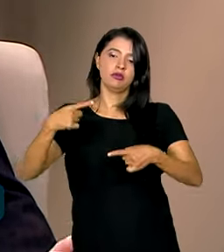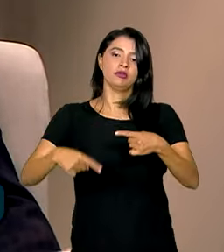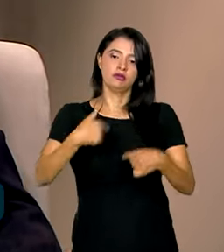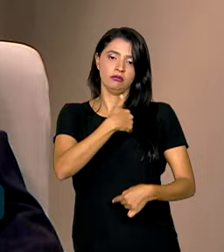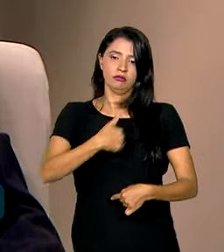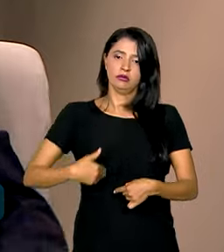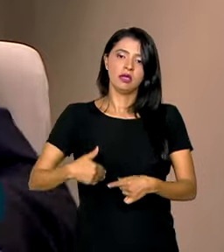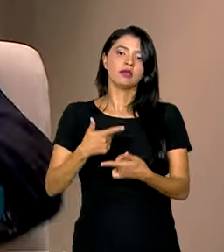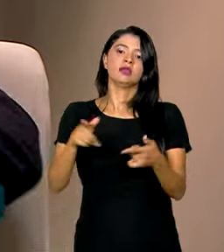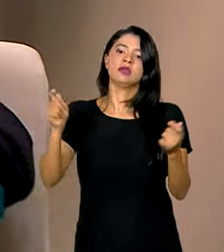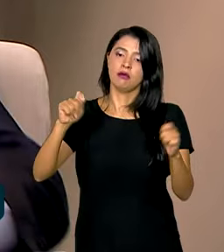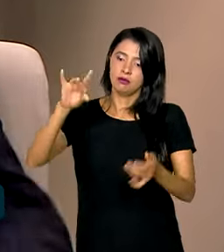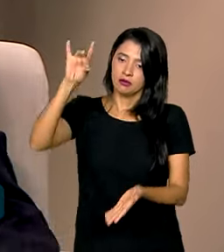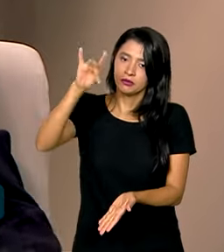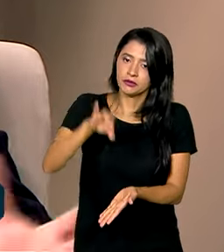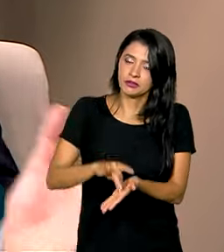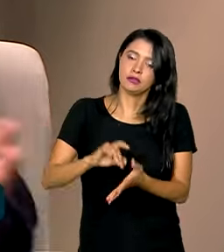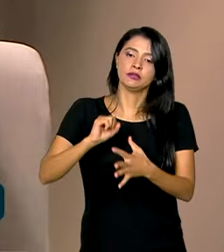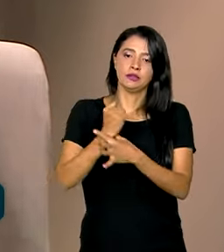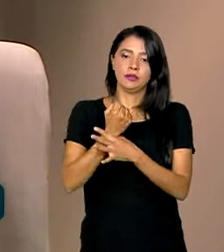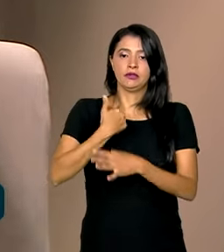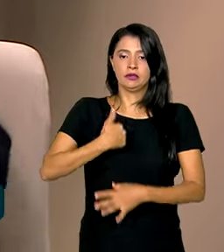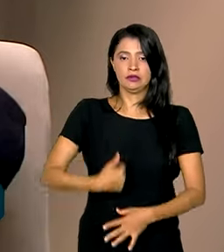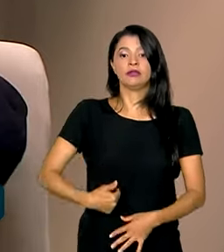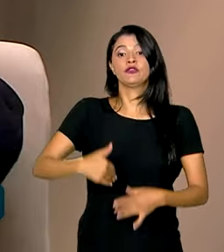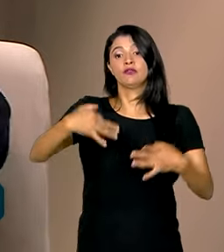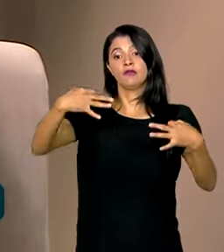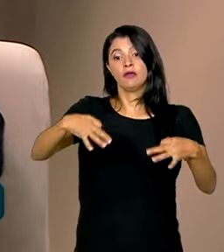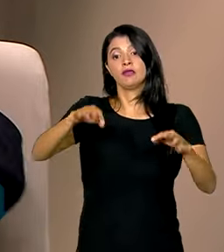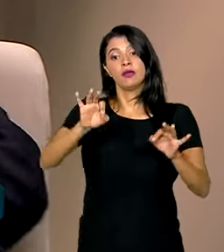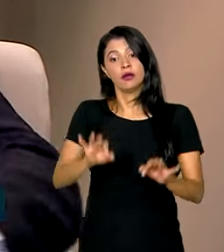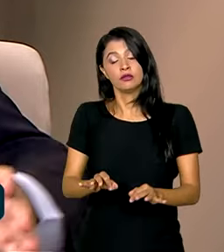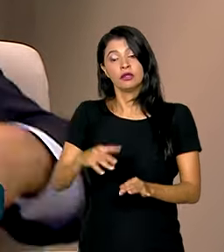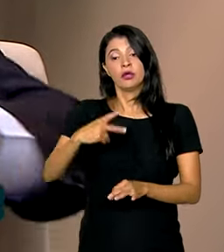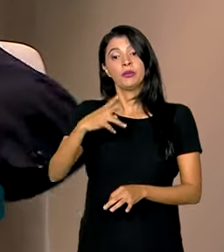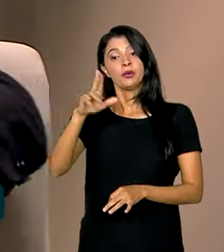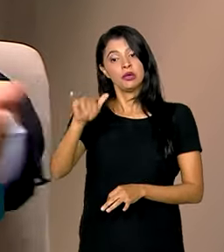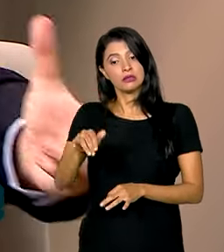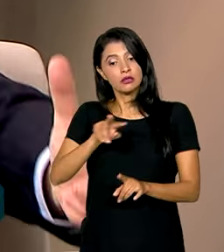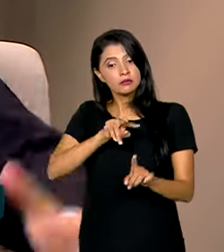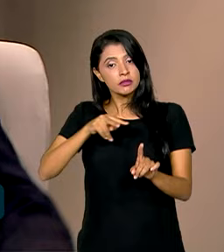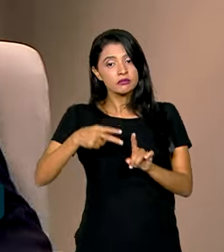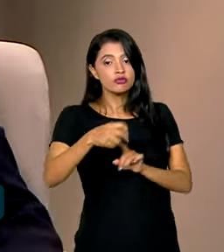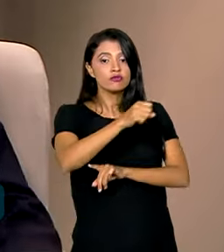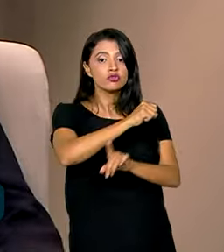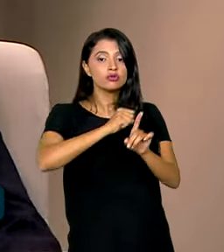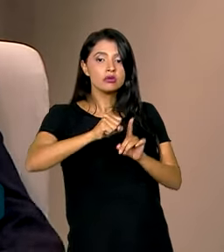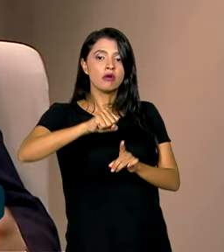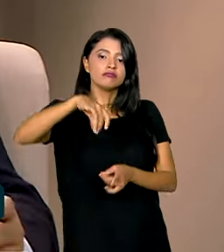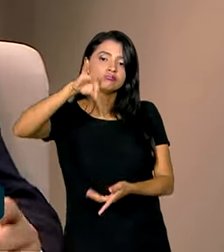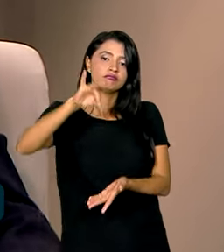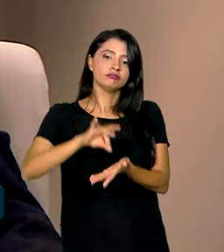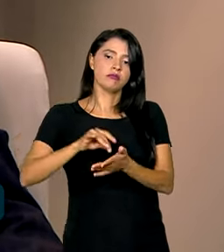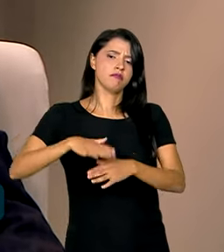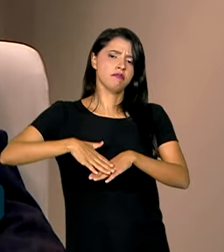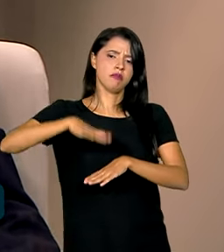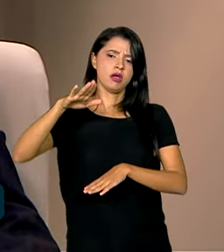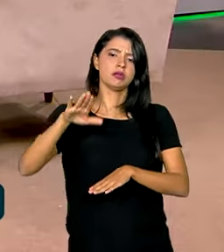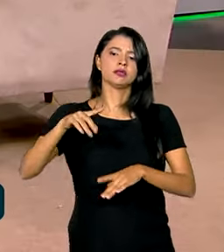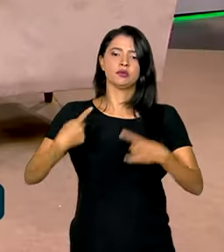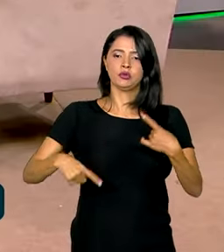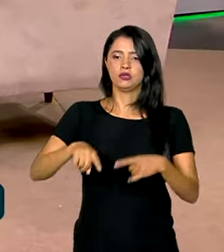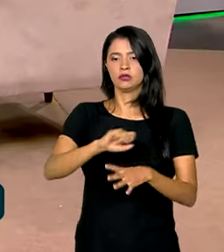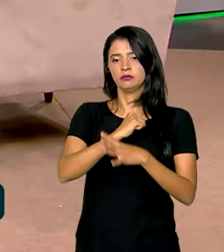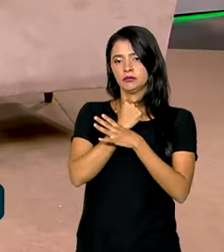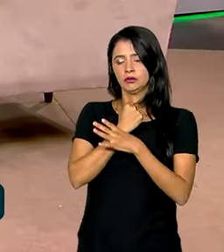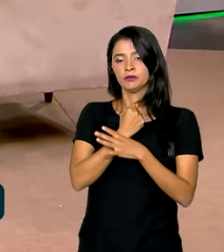existe segurança pública de verdade. Então, o PRONASSE traz essa visão social, uma visão mais eficiente nas políticas de segurança. Tá